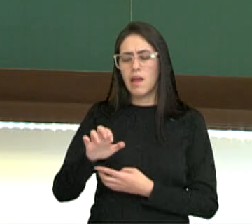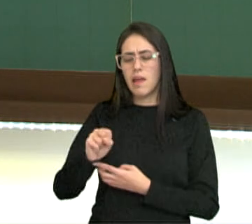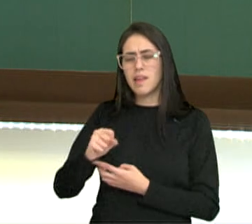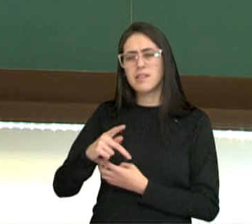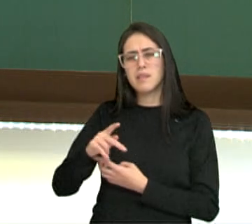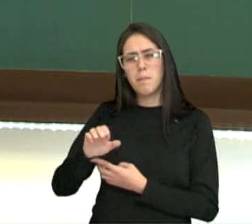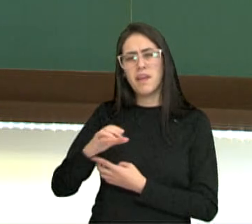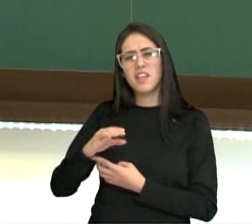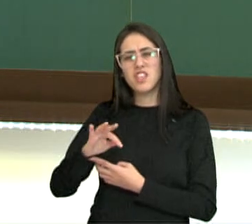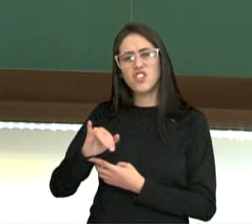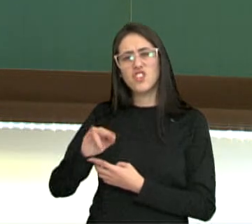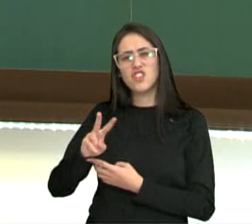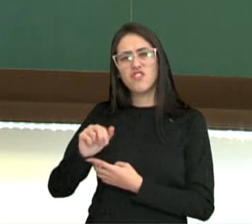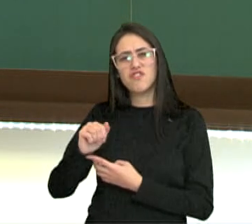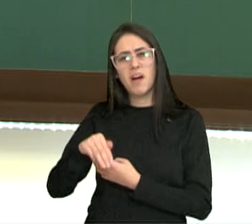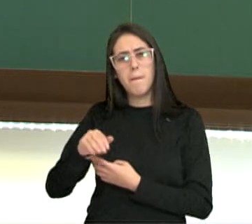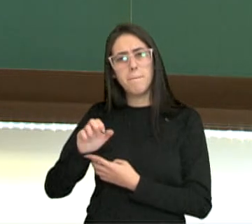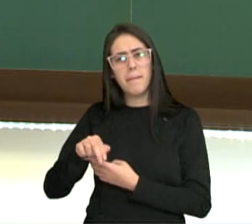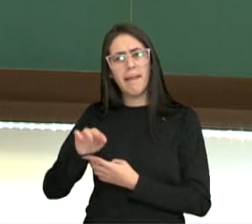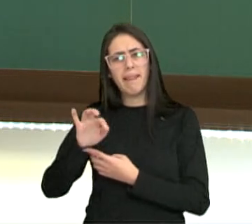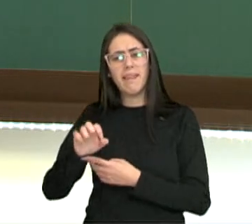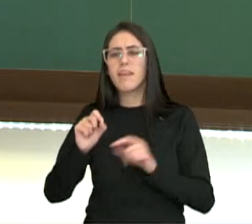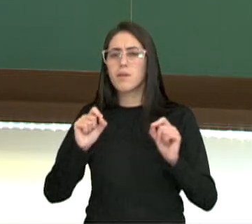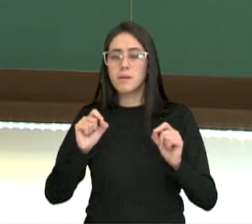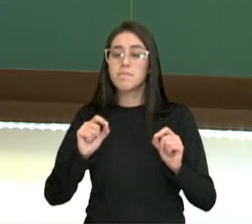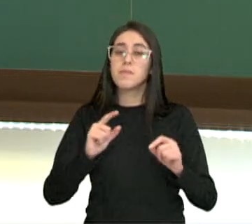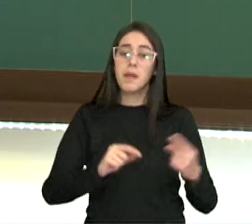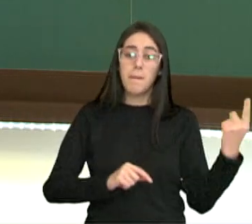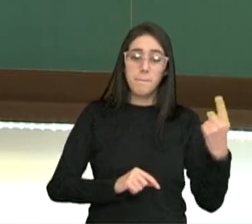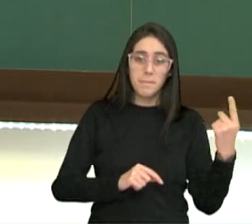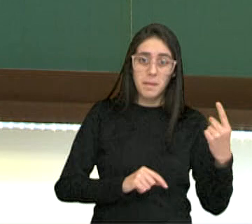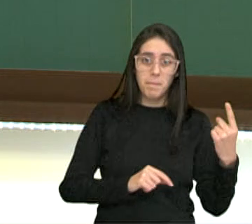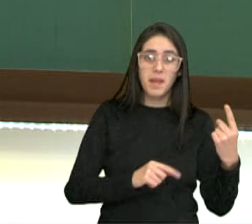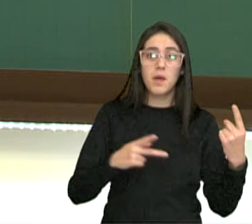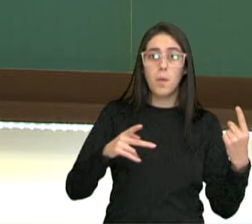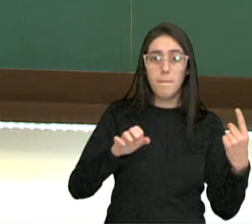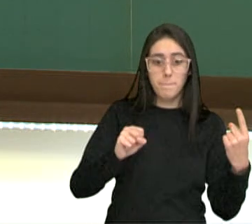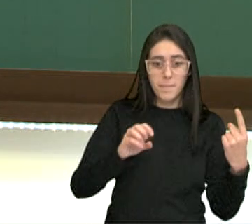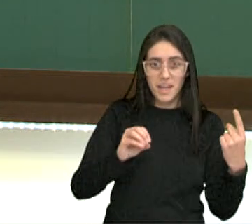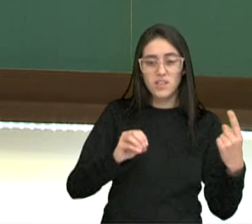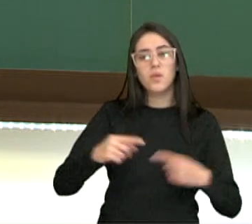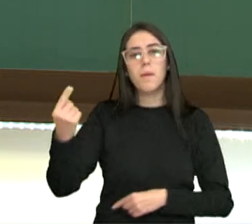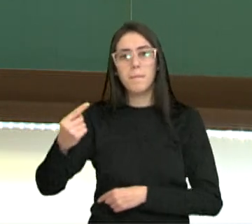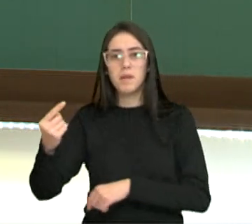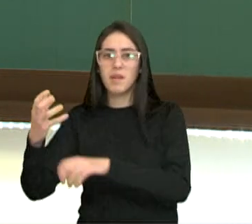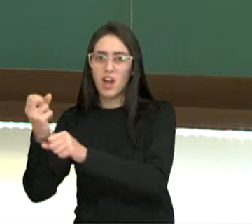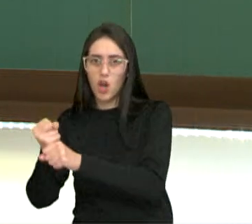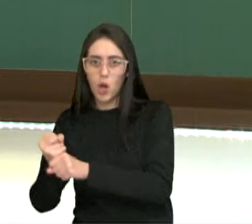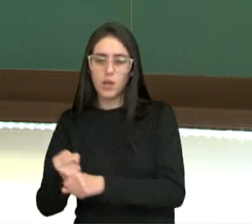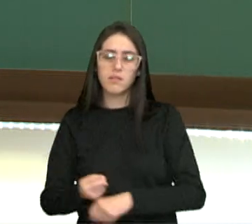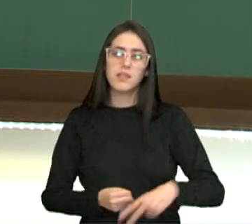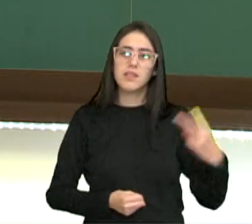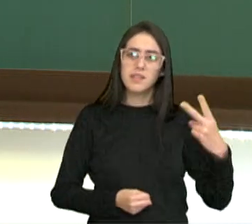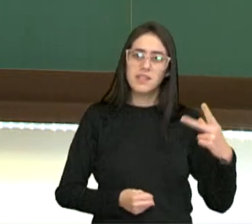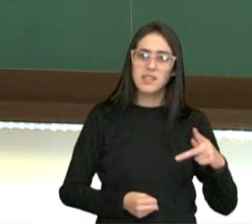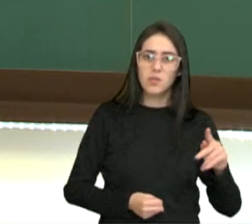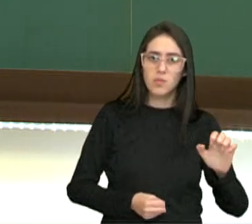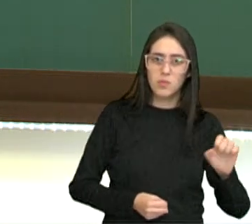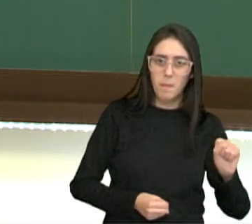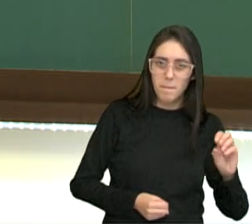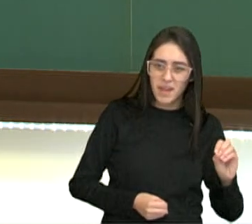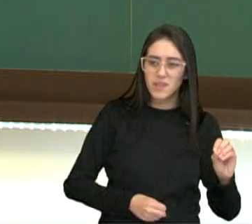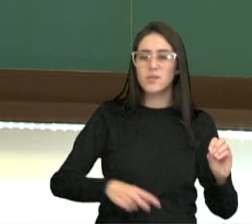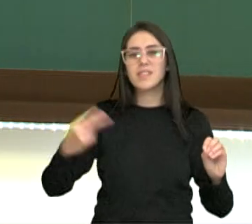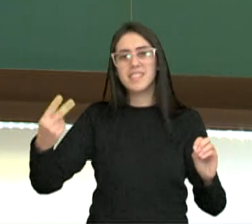respectivamente? Que o primeiro peso está associado à primeira nota, o segundo peso associado à segunda nota e